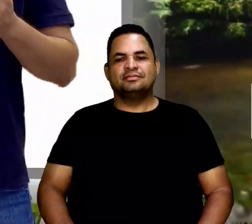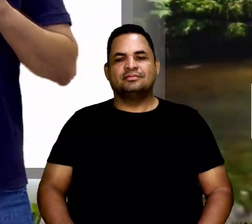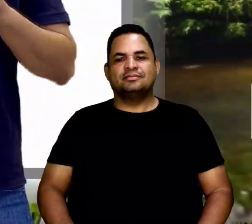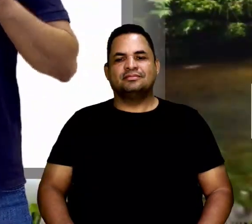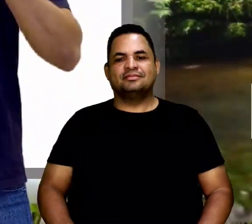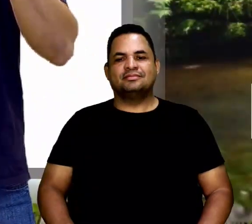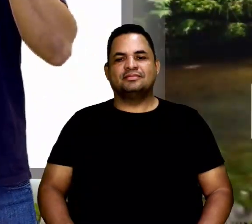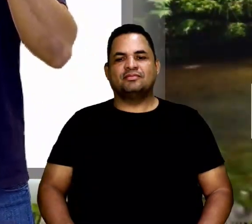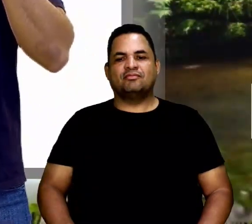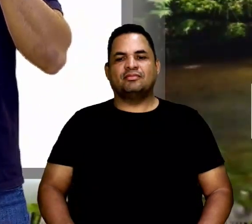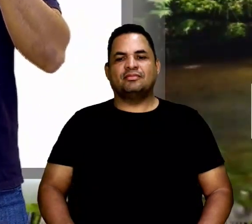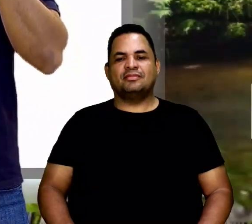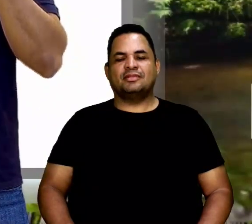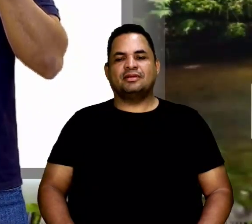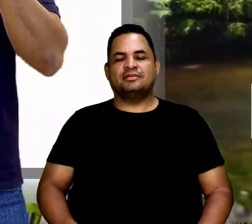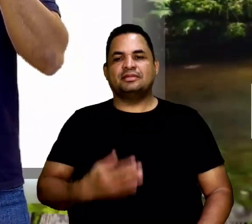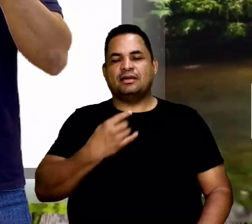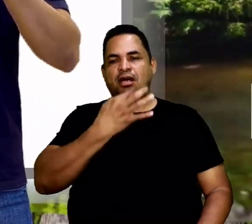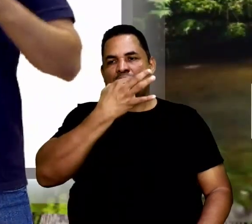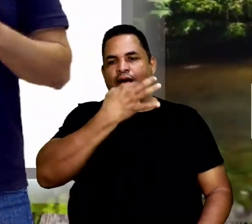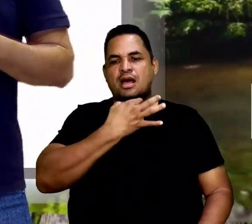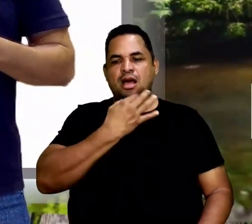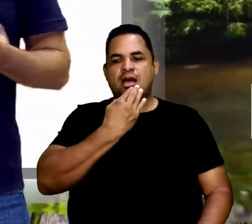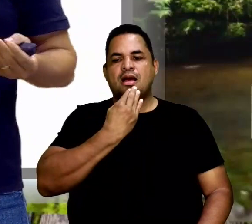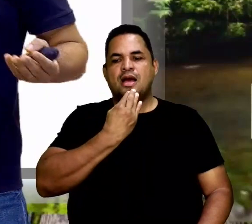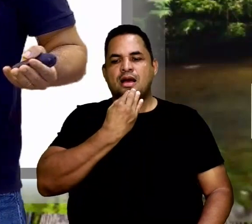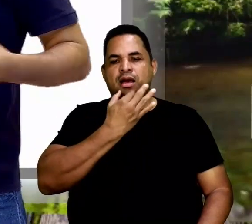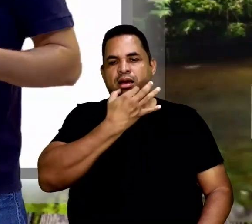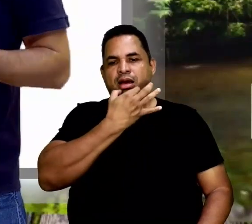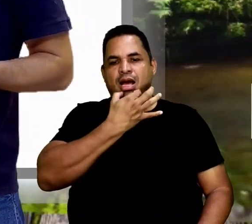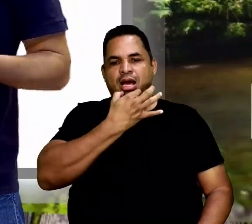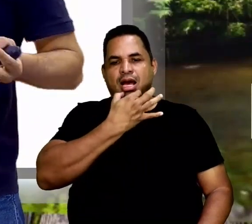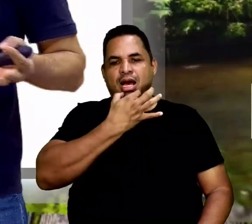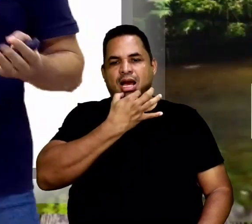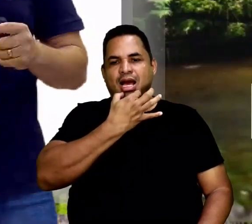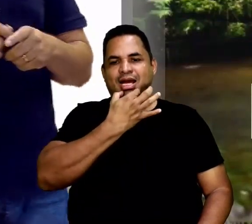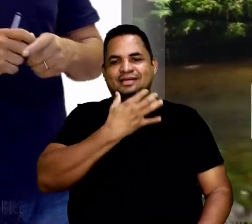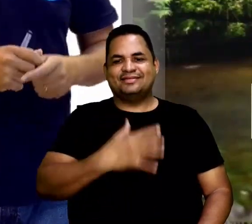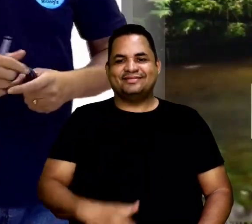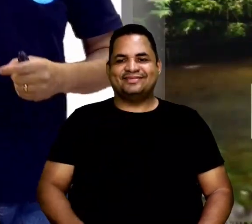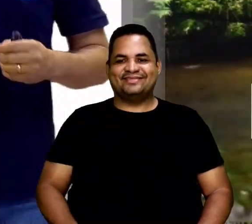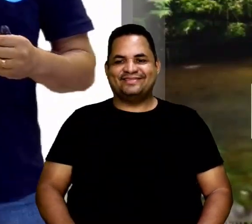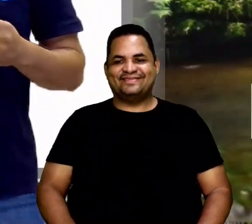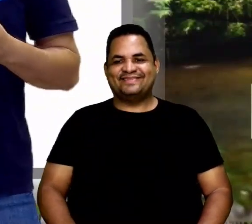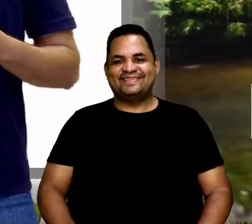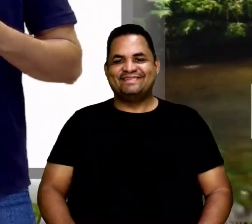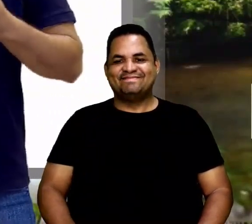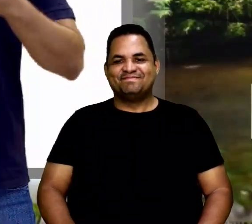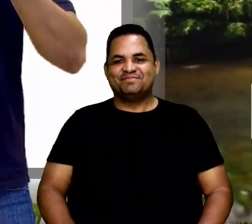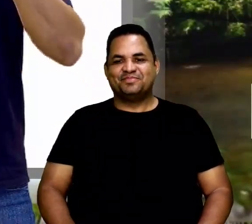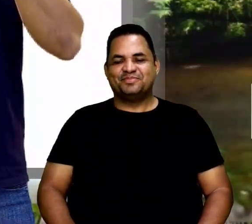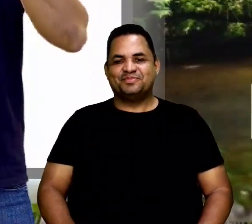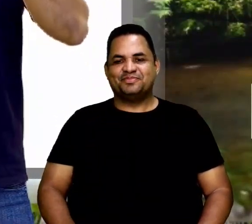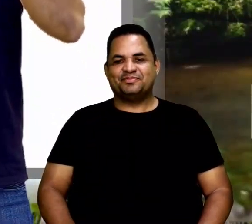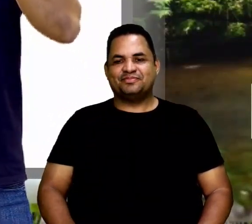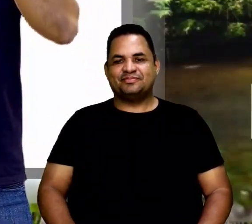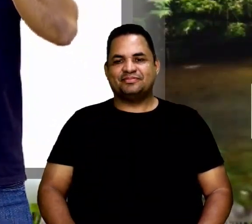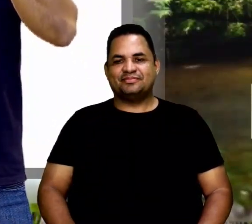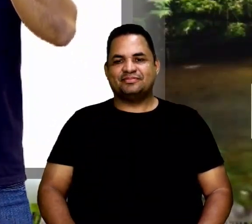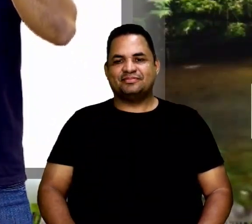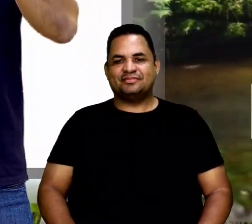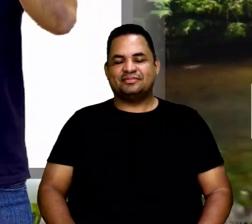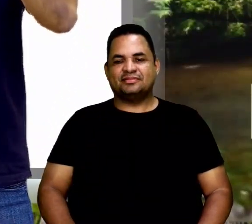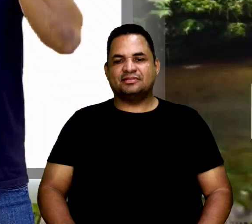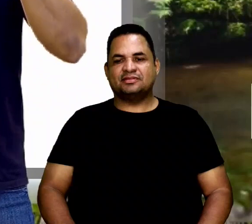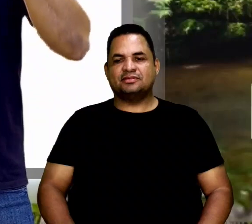Quando você manda alguém abrir a boca, né? Claro, vai ser não fechando a boca. Você consegue